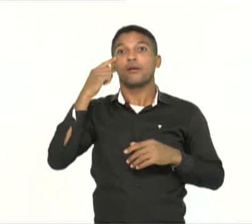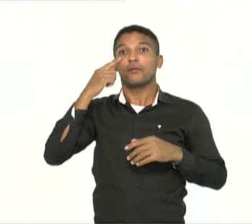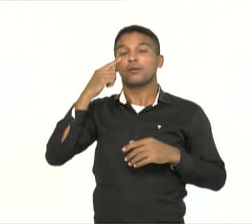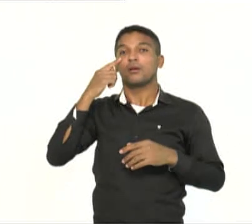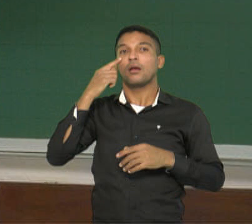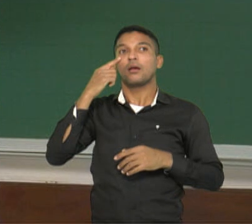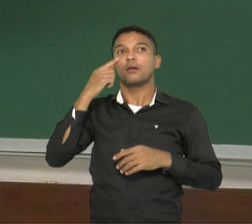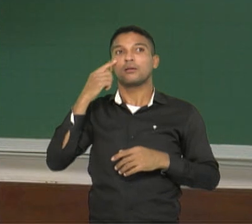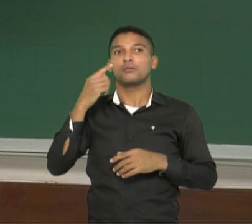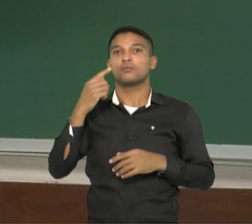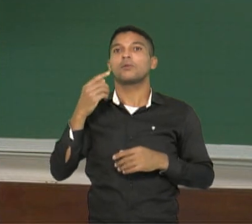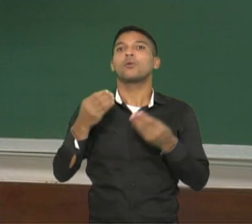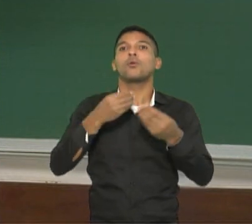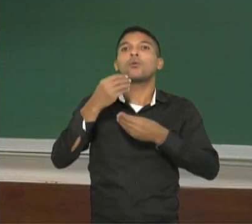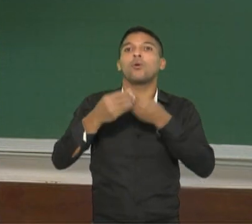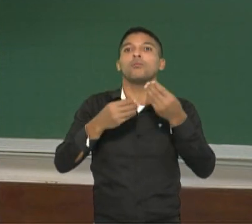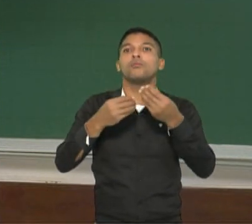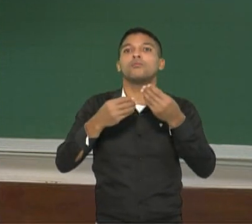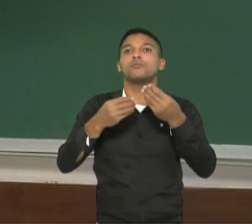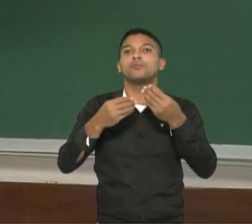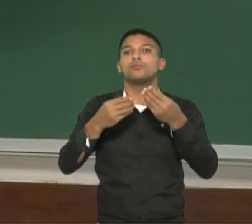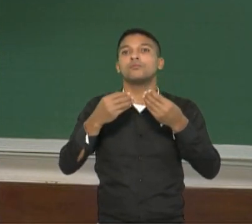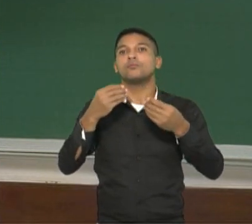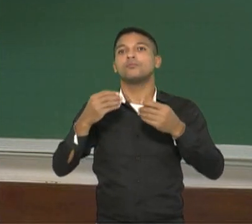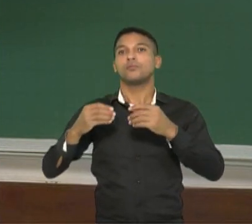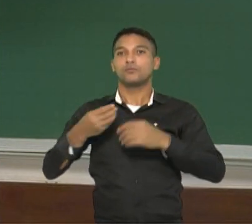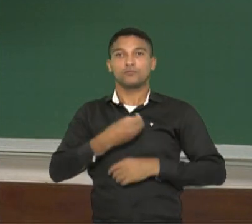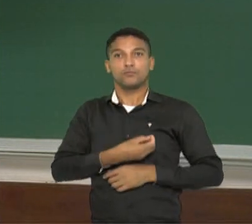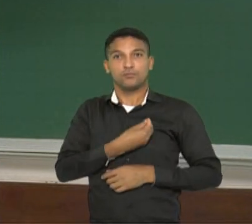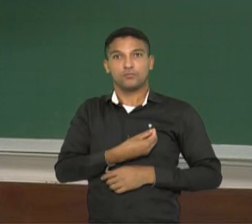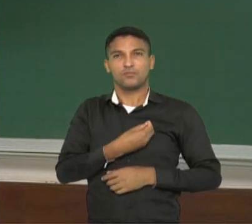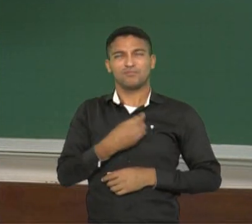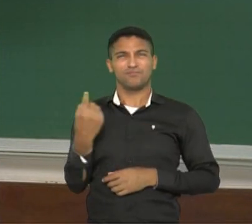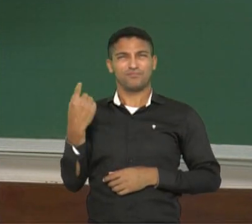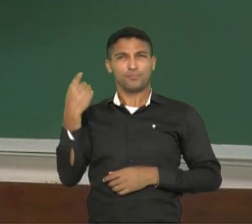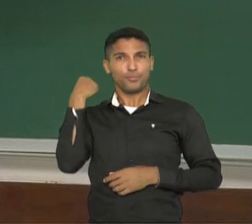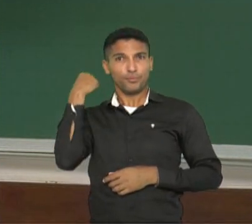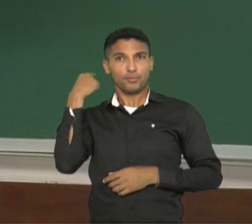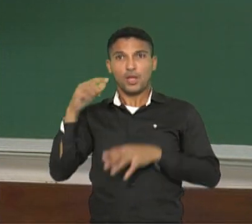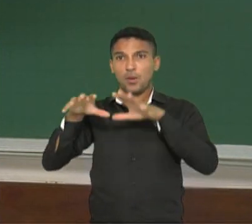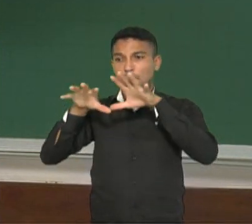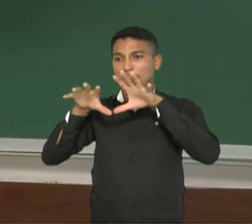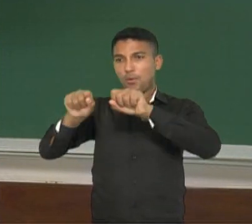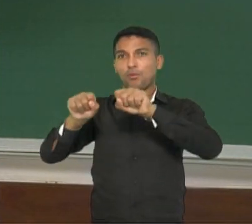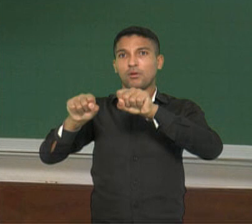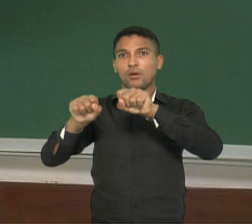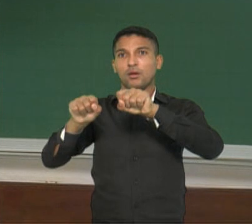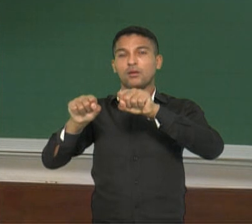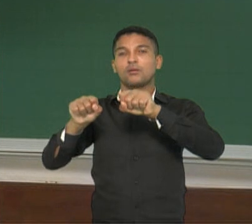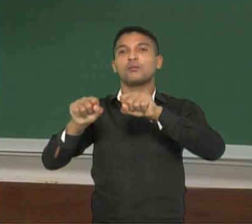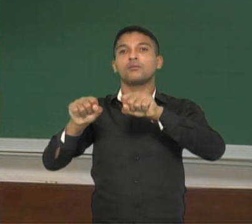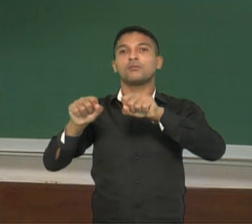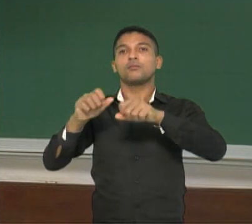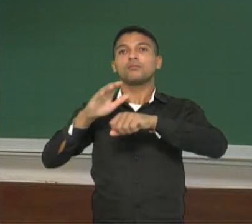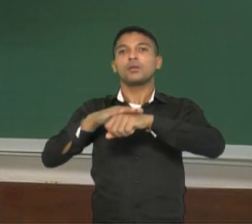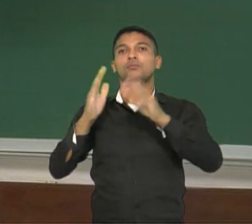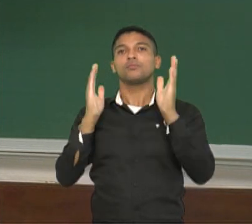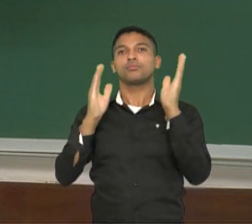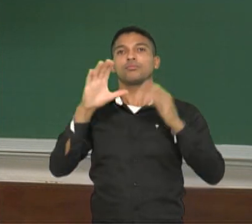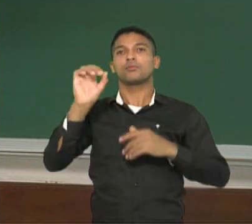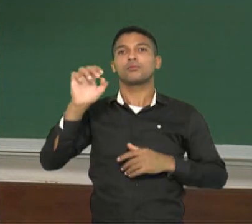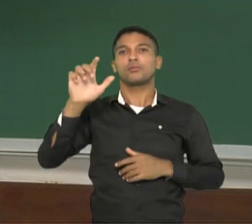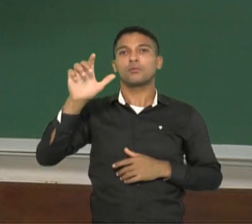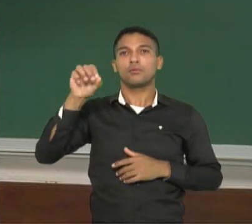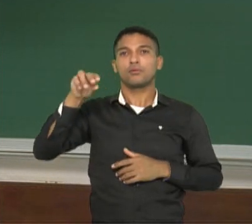interior, em função da ocupação que se deu durante o período do período colonial, que veio na